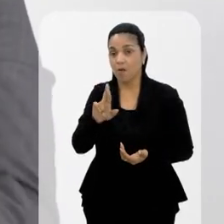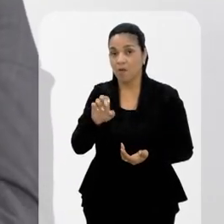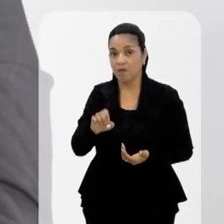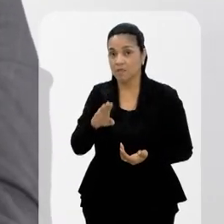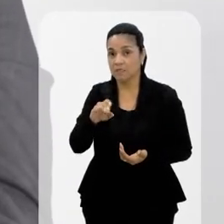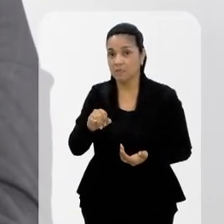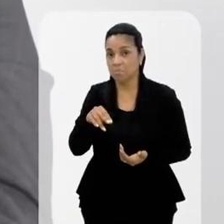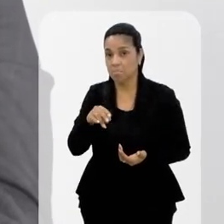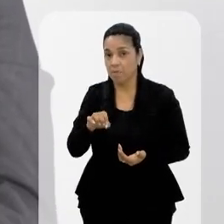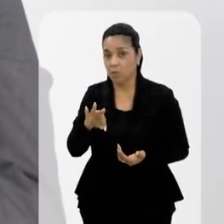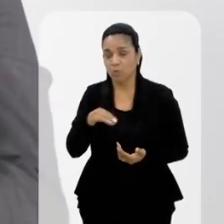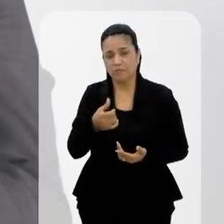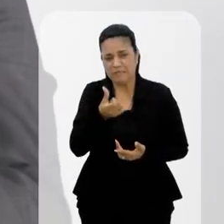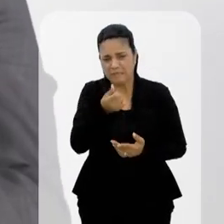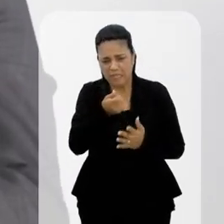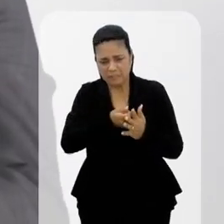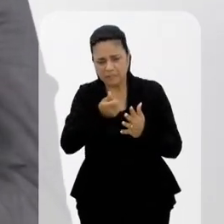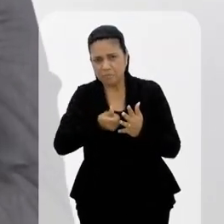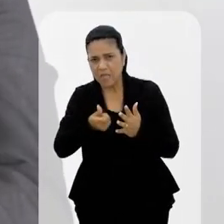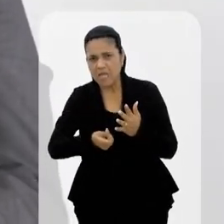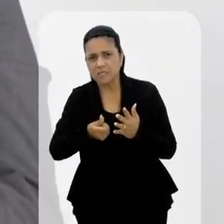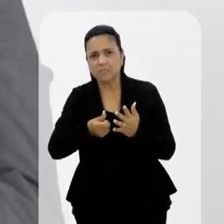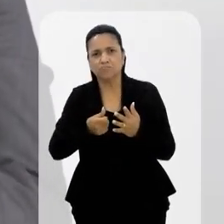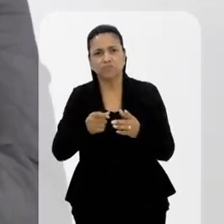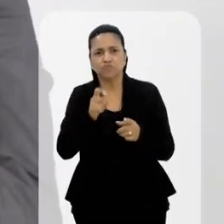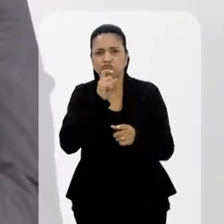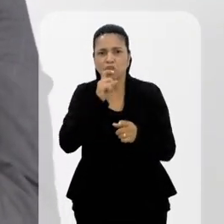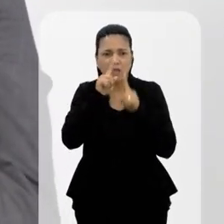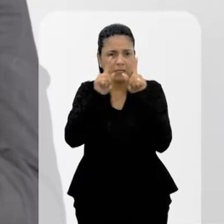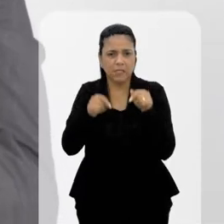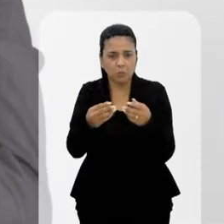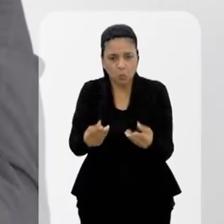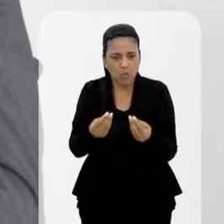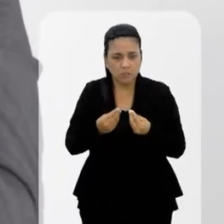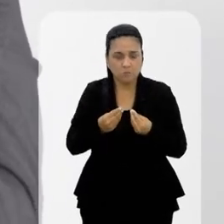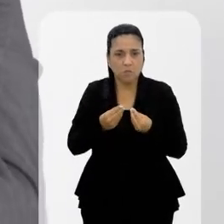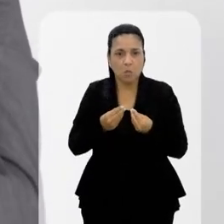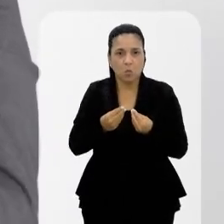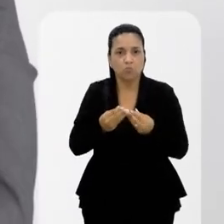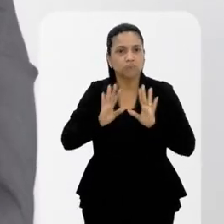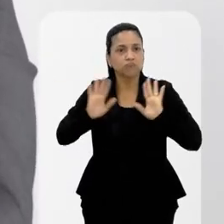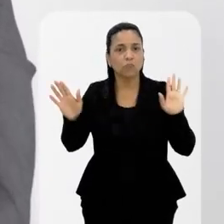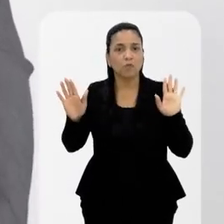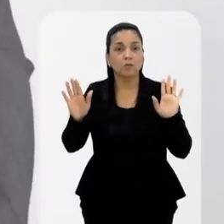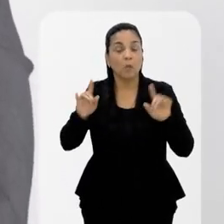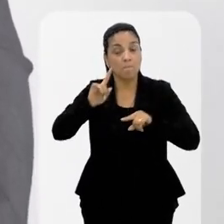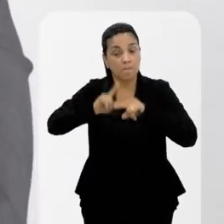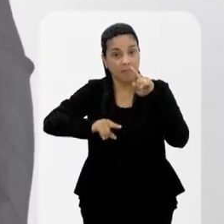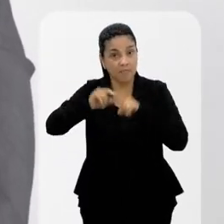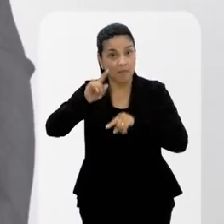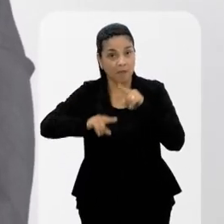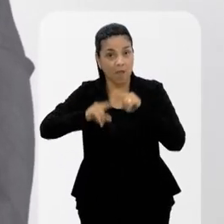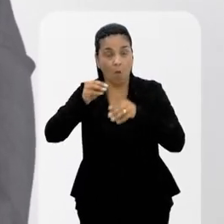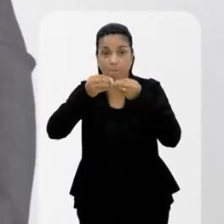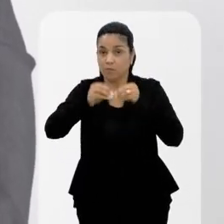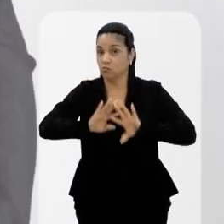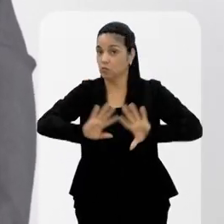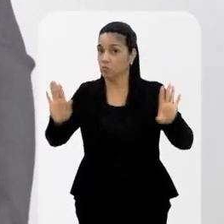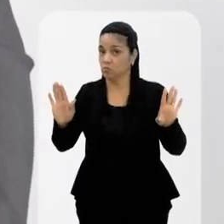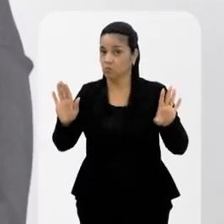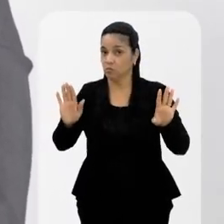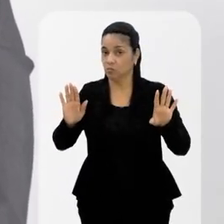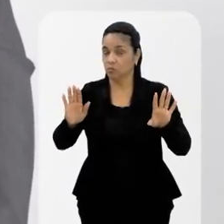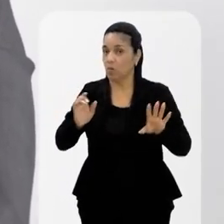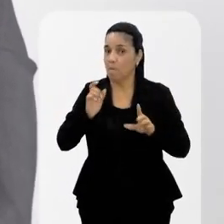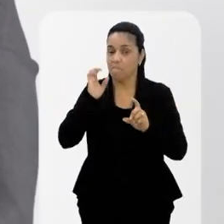ficou 6 meses sem mercadoria, sem a geladeira. Se você recebeu a geladeira, então por que você está... Não cabe dano moral, cabe dano material. E aí